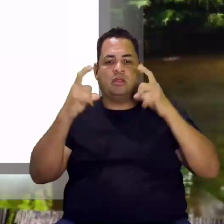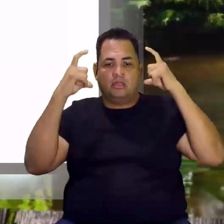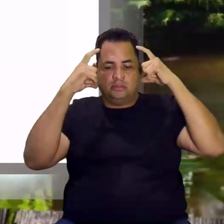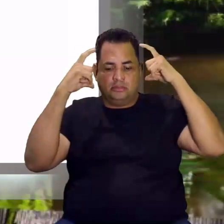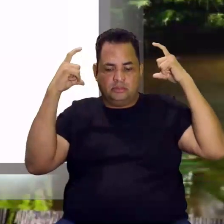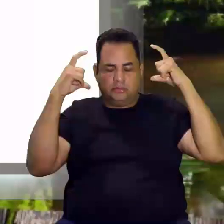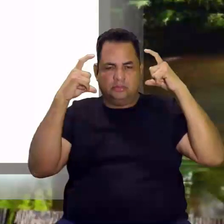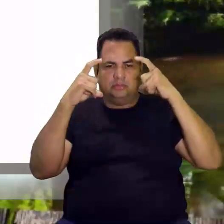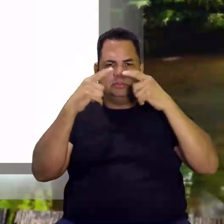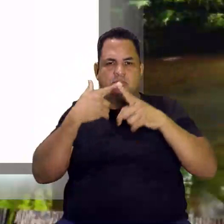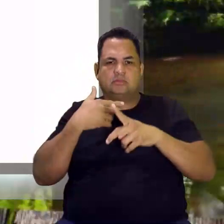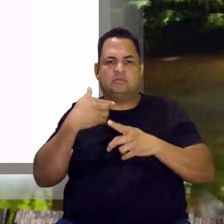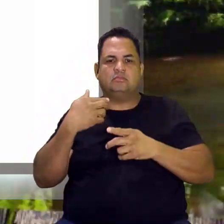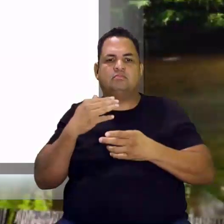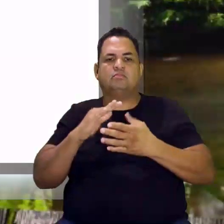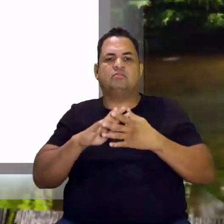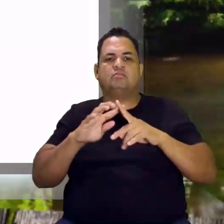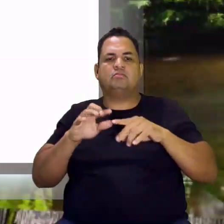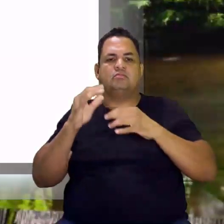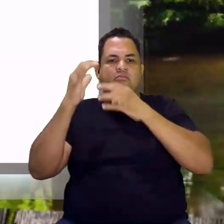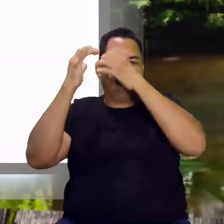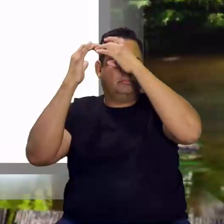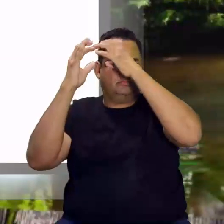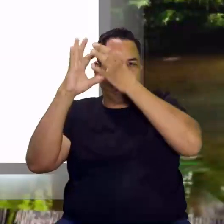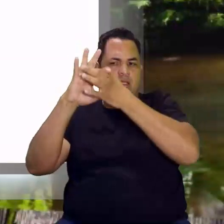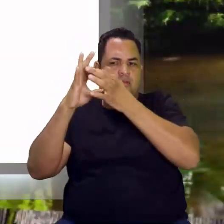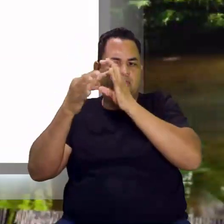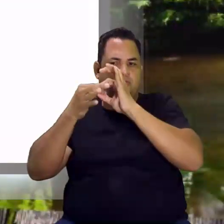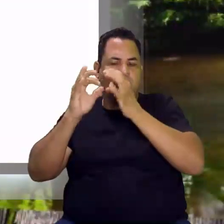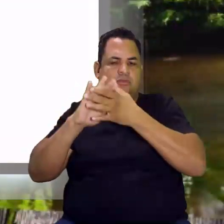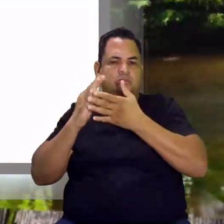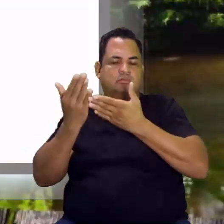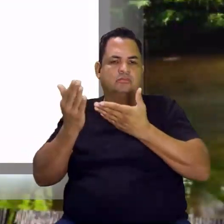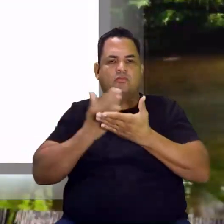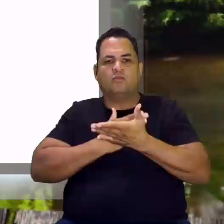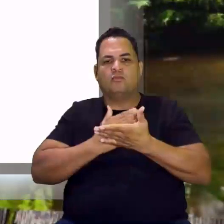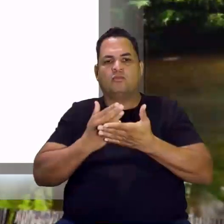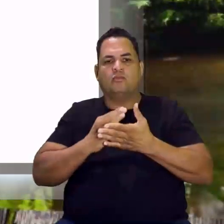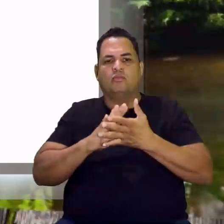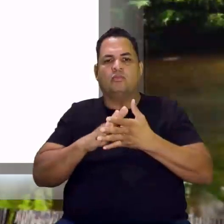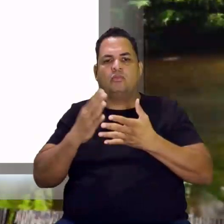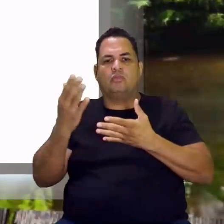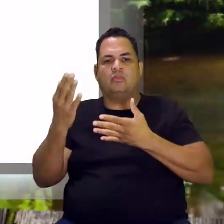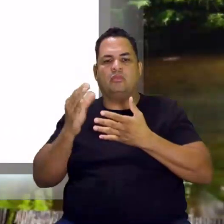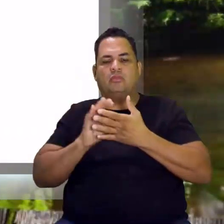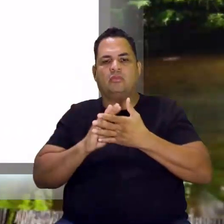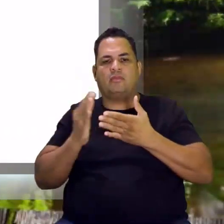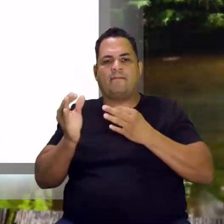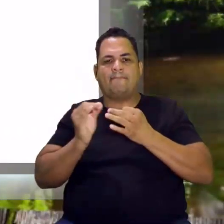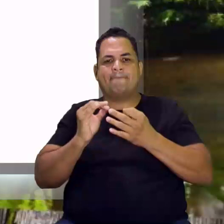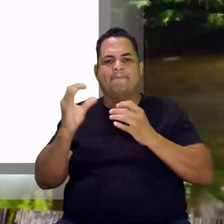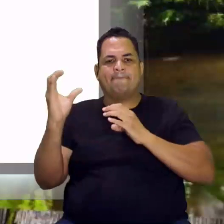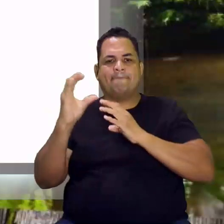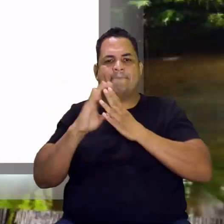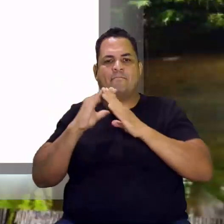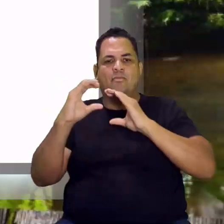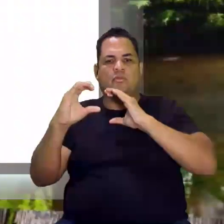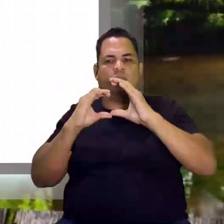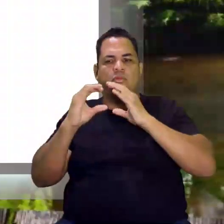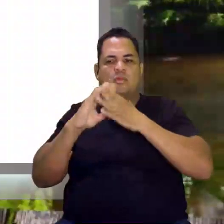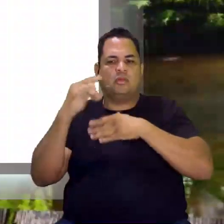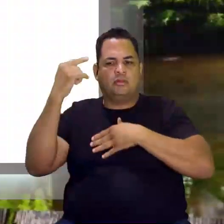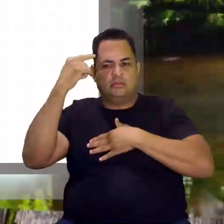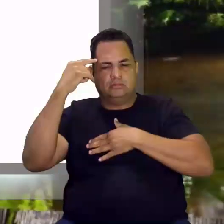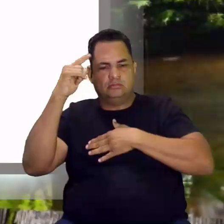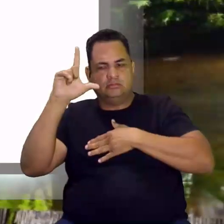diminuindo, mas o processo cerebral, as conexões cerebrais foram começando a se comunicar lobo